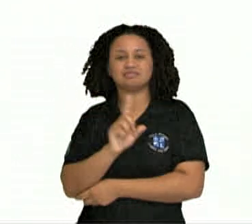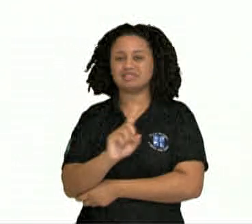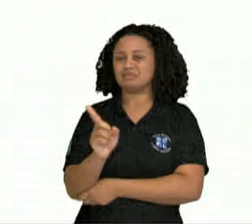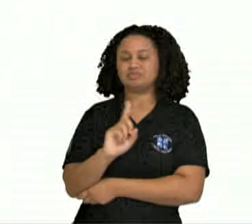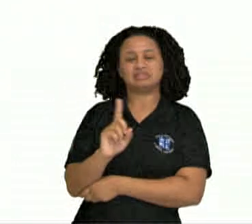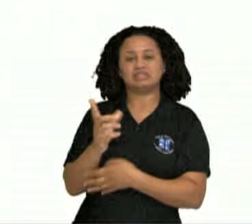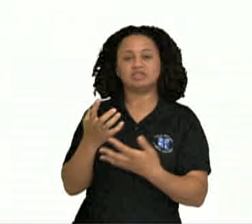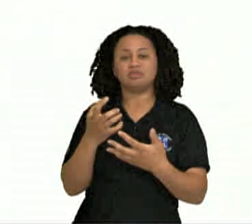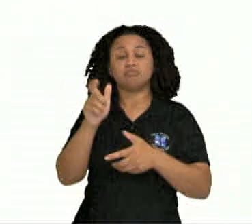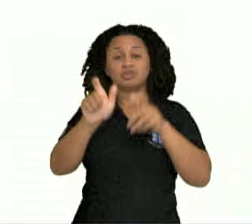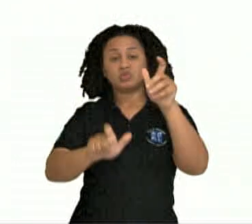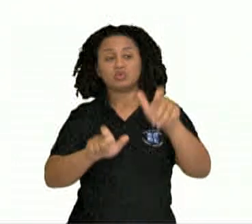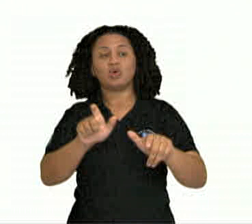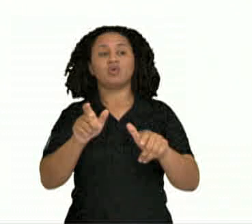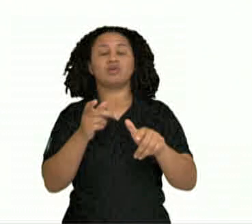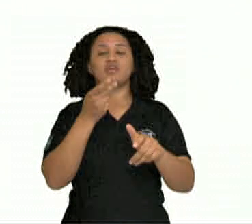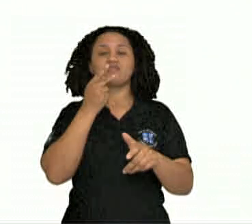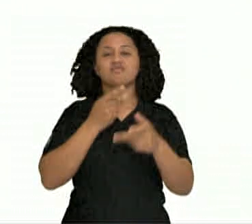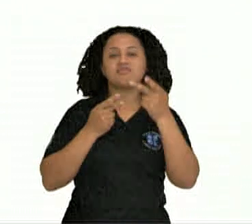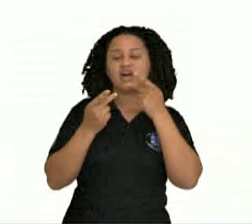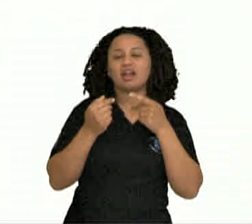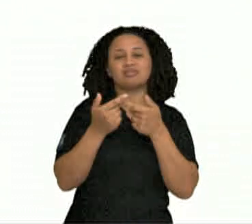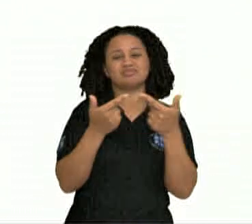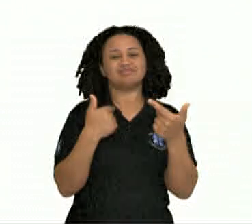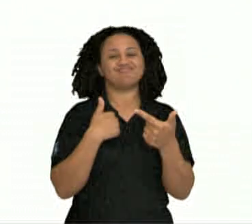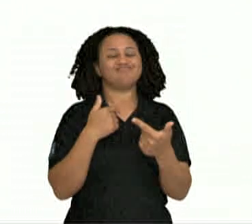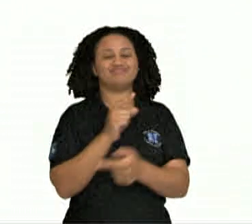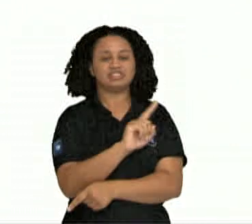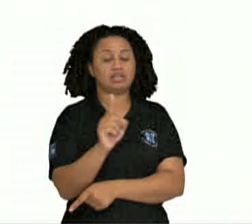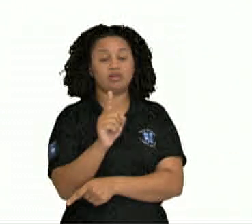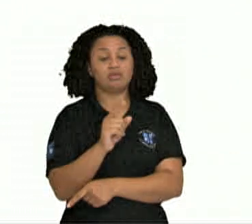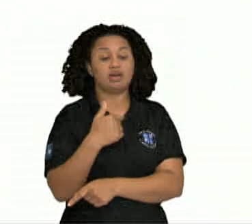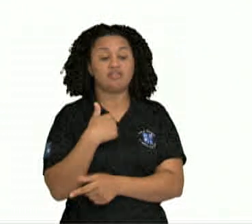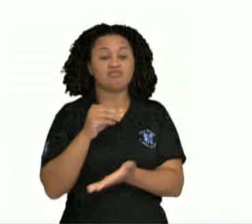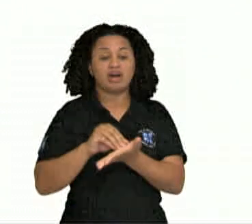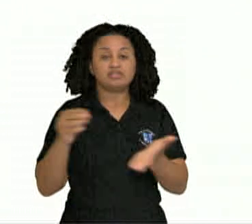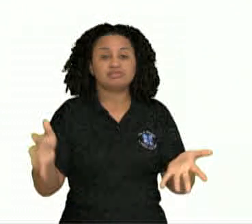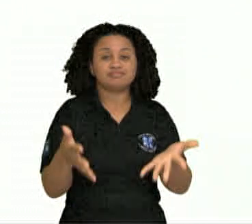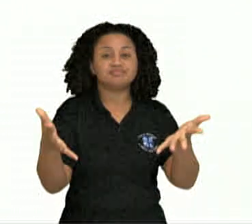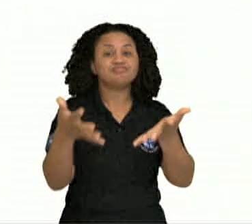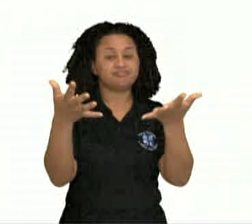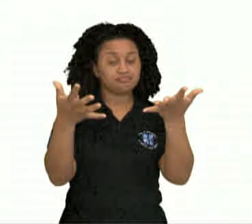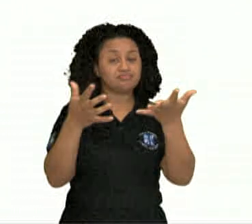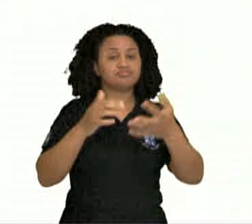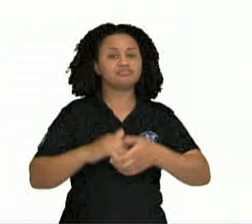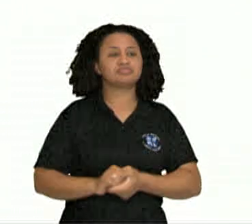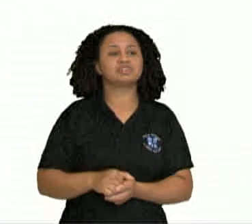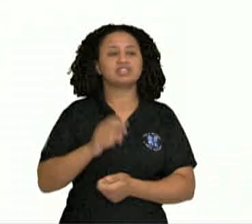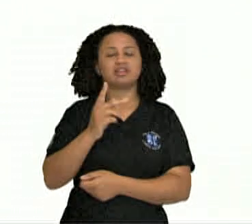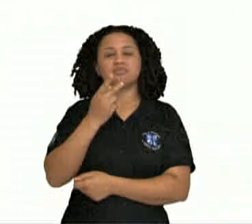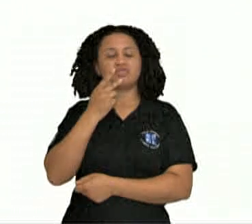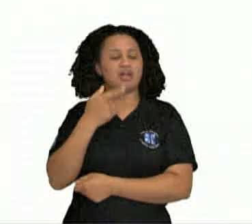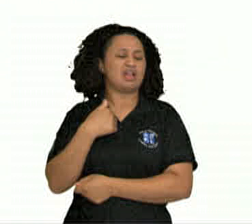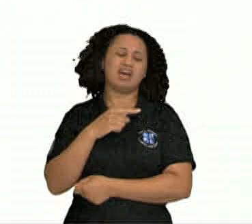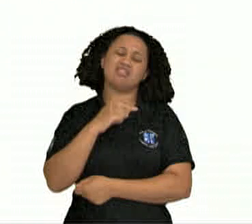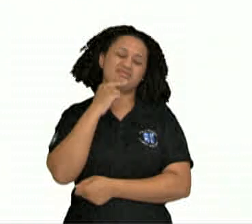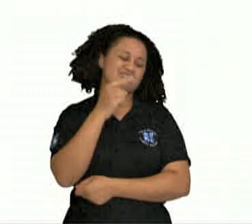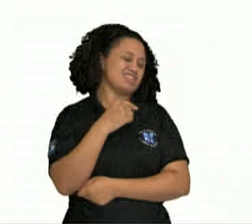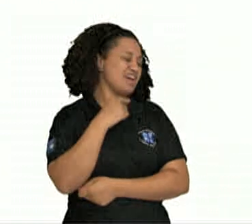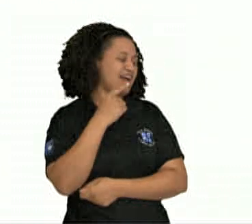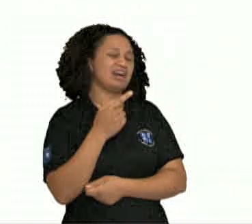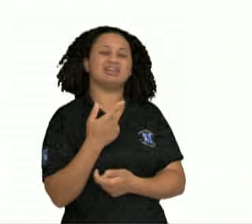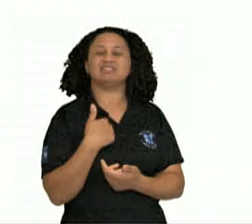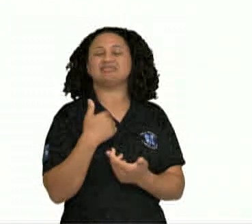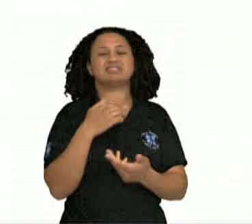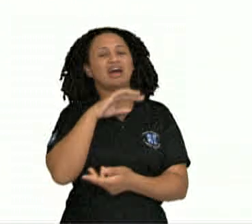né? Pessoas que dizem palavras negativas ao invés de incentivar, né? Falam sempre não dá certo, assim não